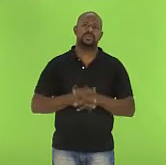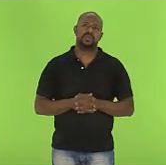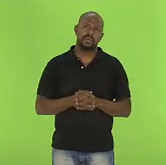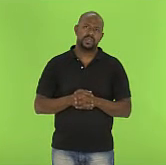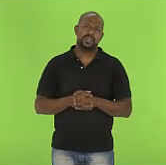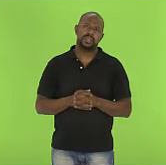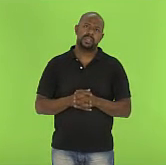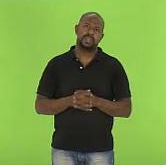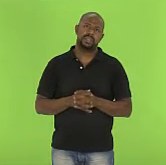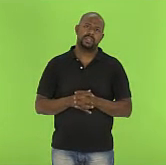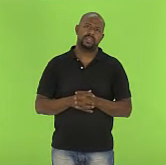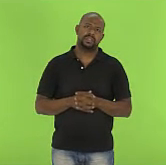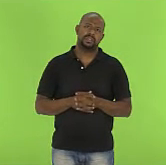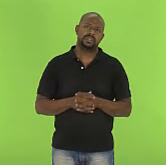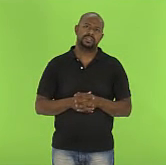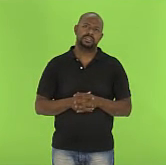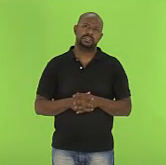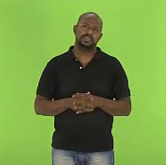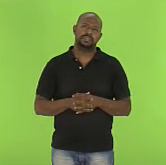respeitou.